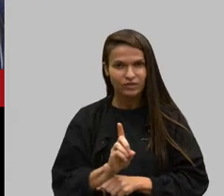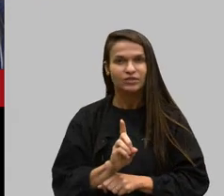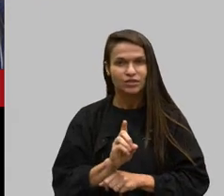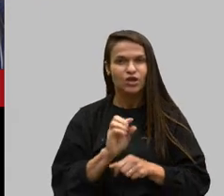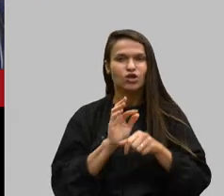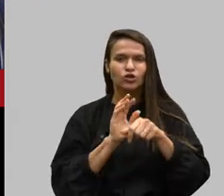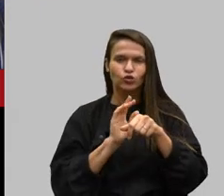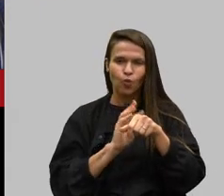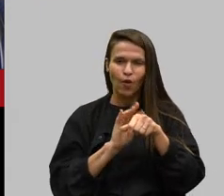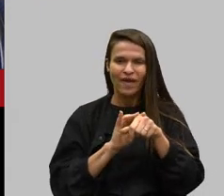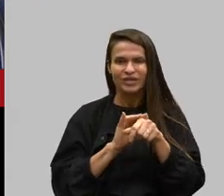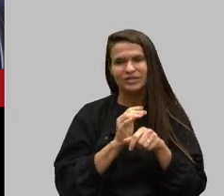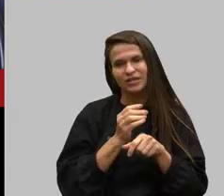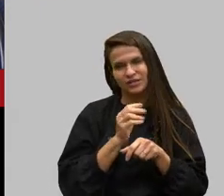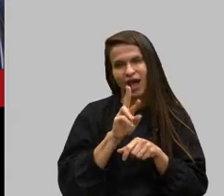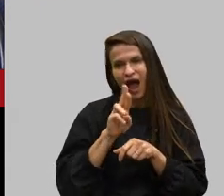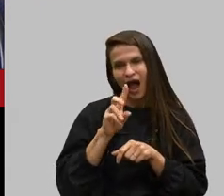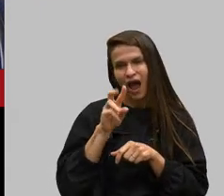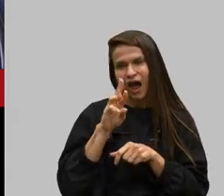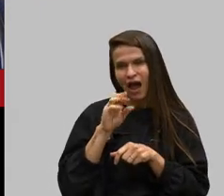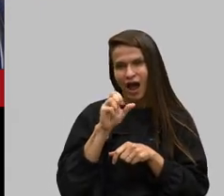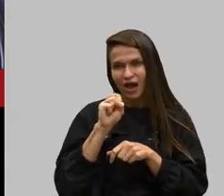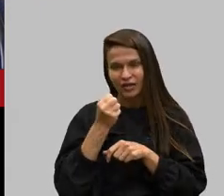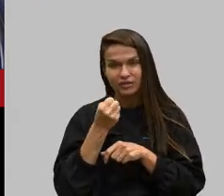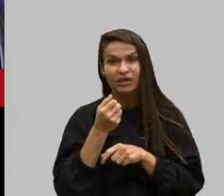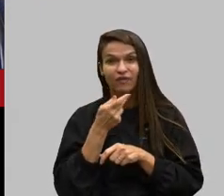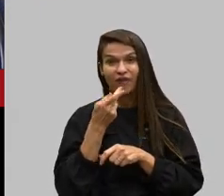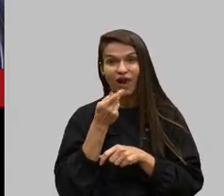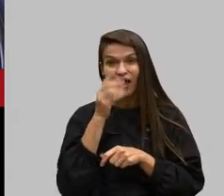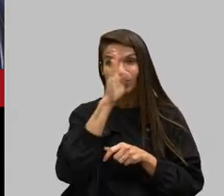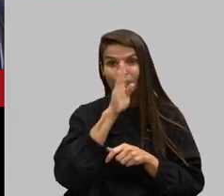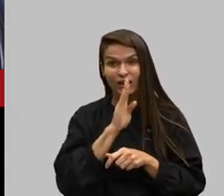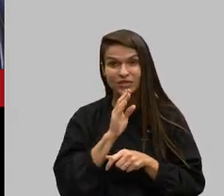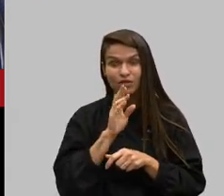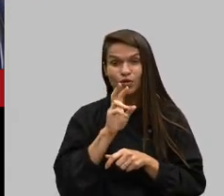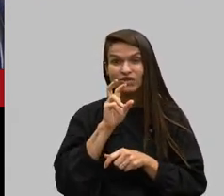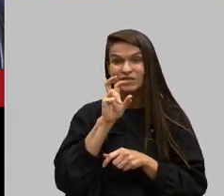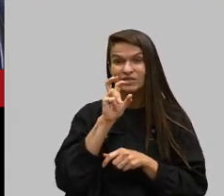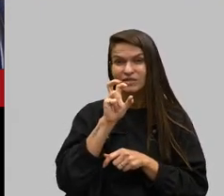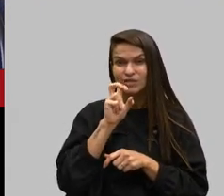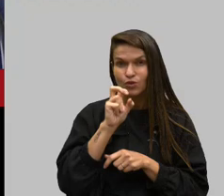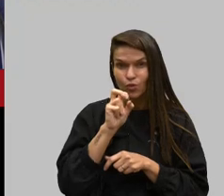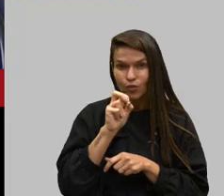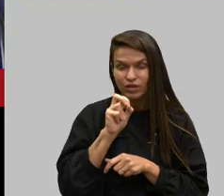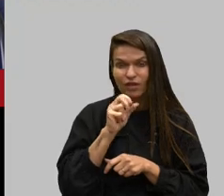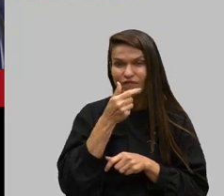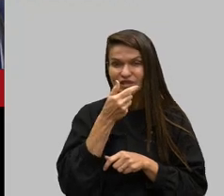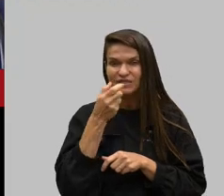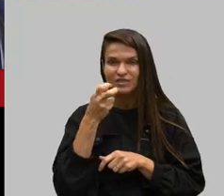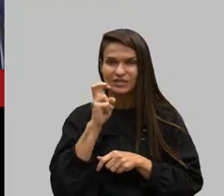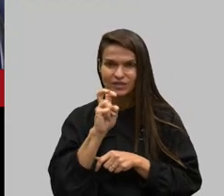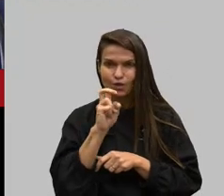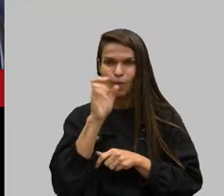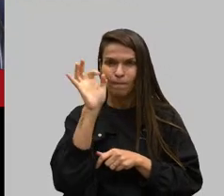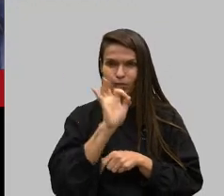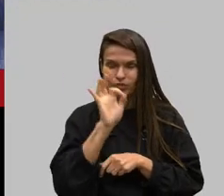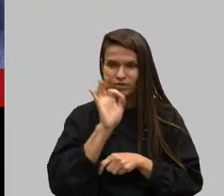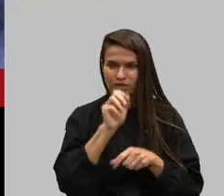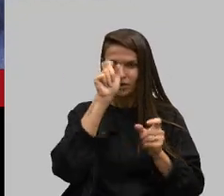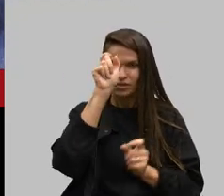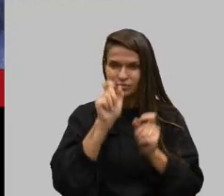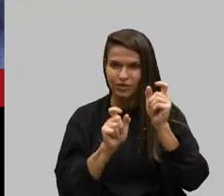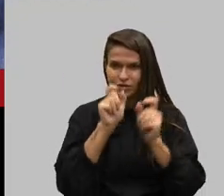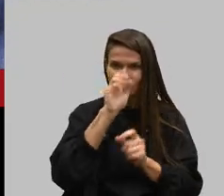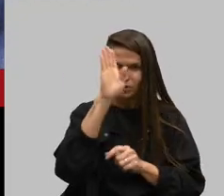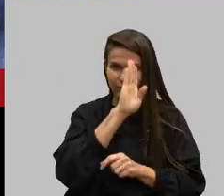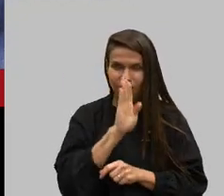raros quero dizer que no Brasil 50 25% das pessoas